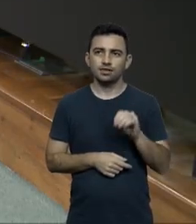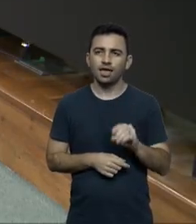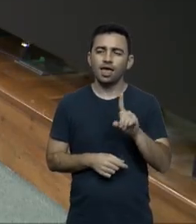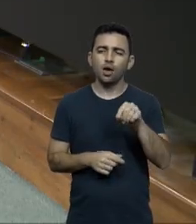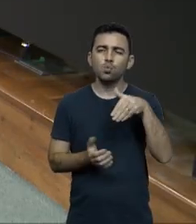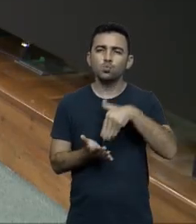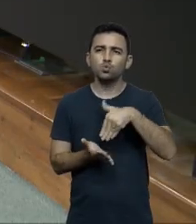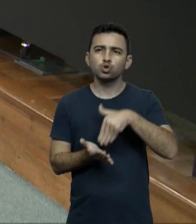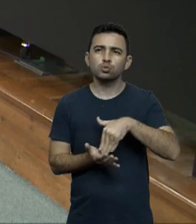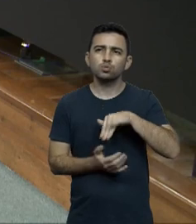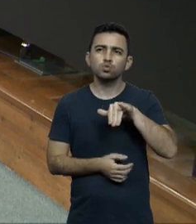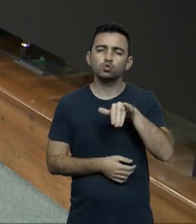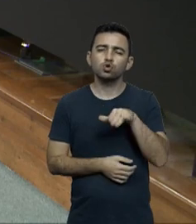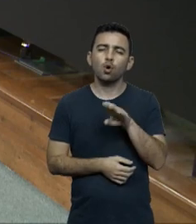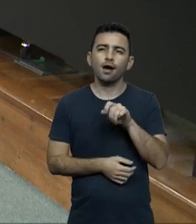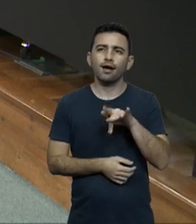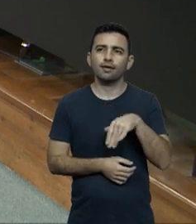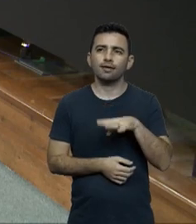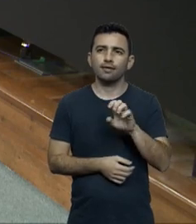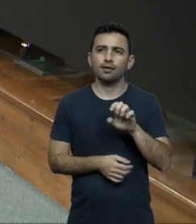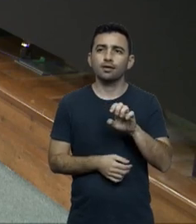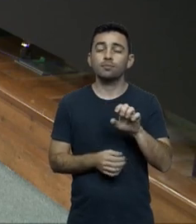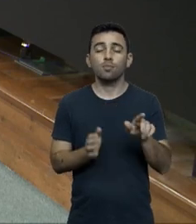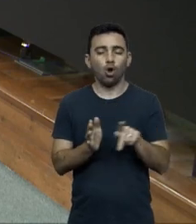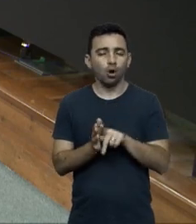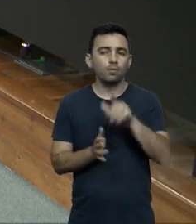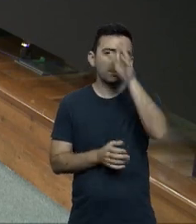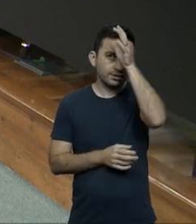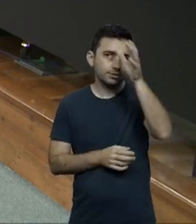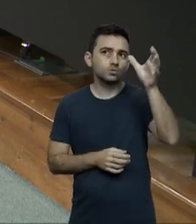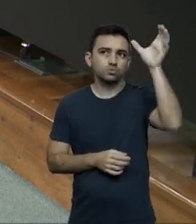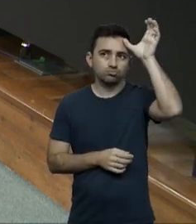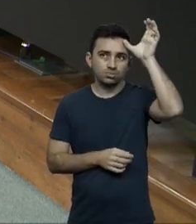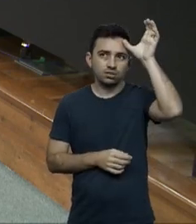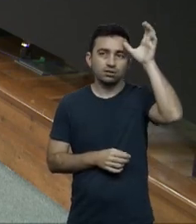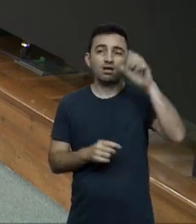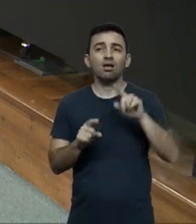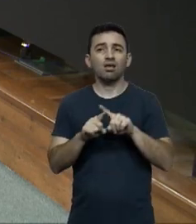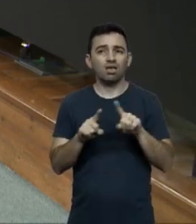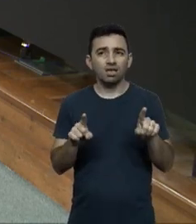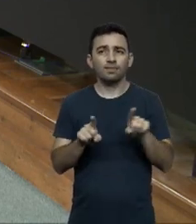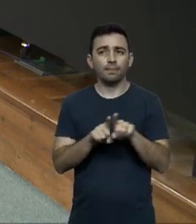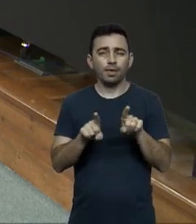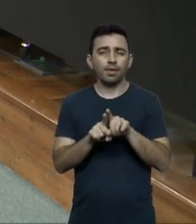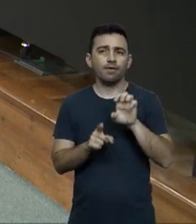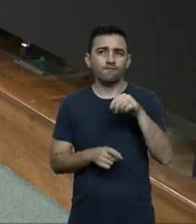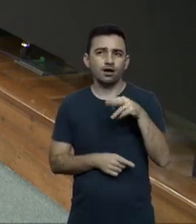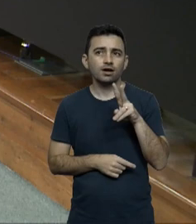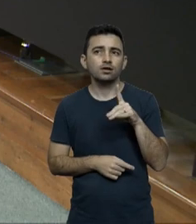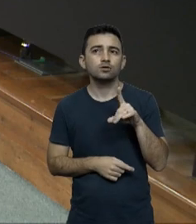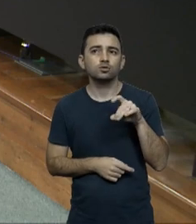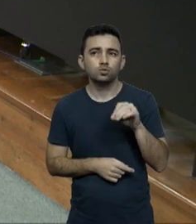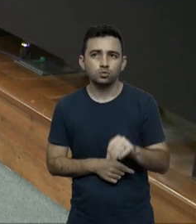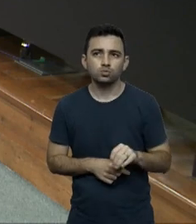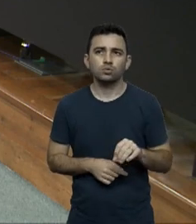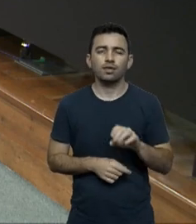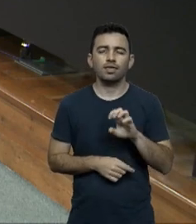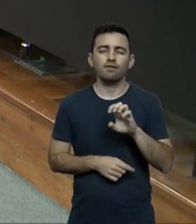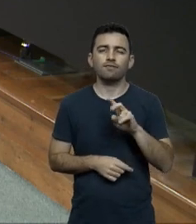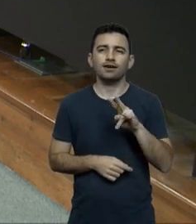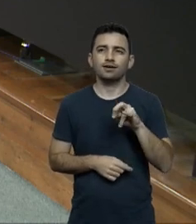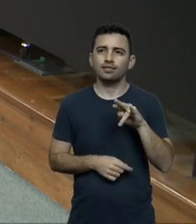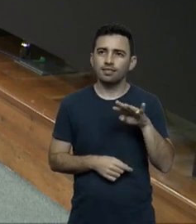Regional de Criciúma depois nós temos o Evandro e elivane E aí já temos muitos elementos